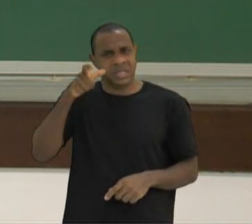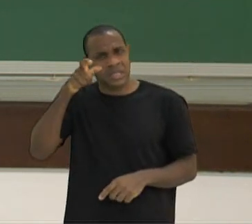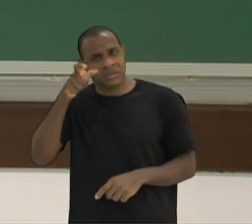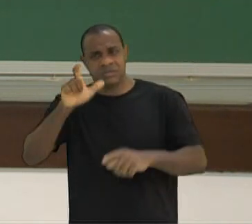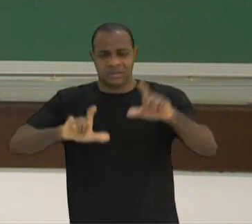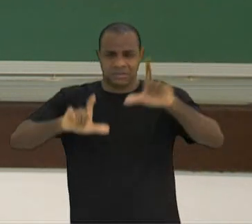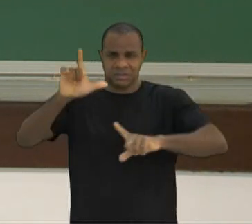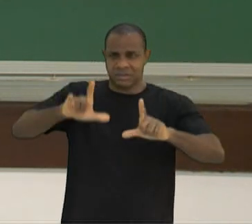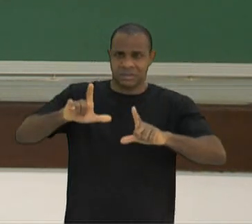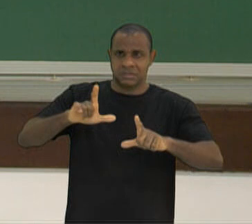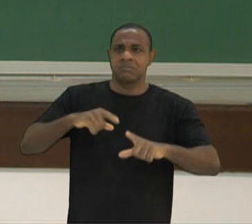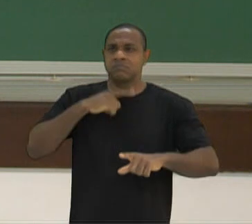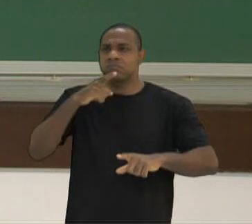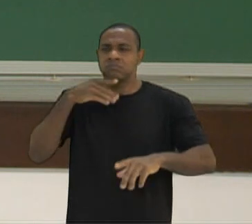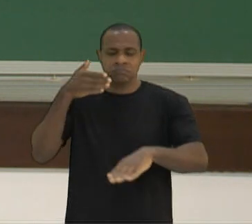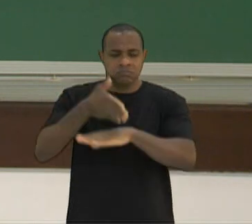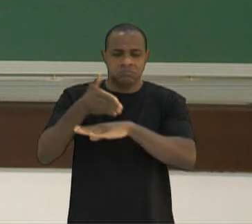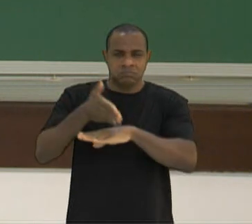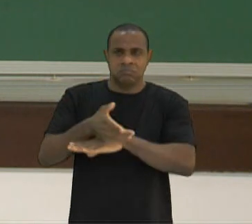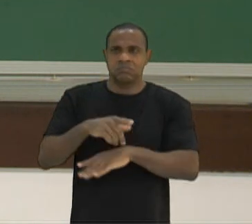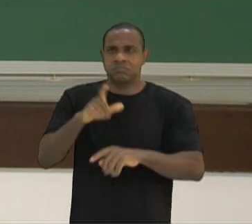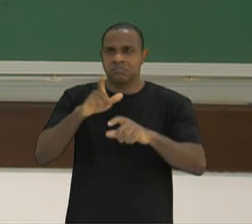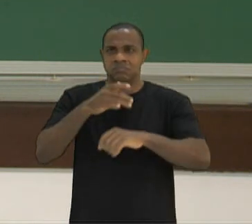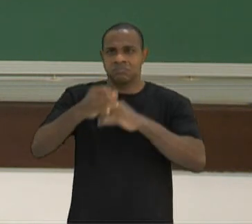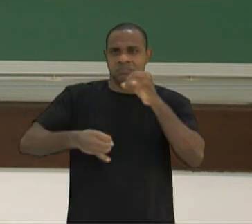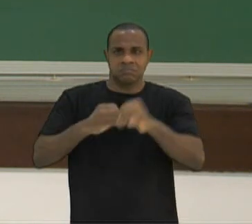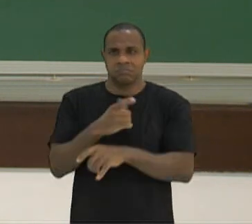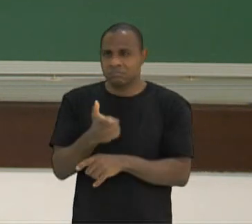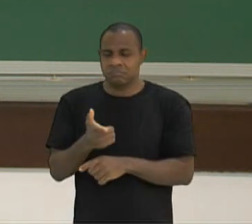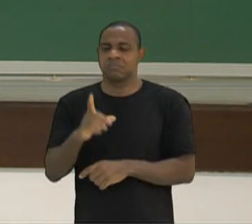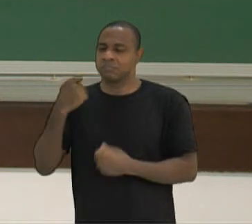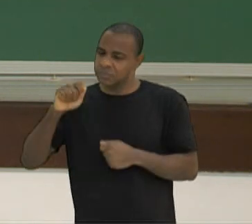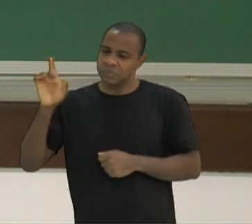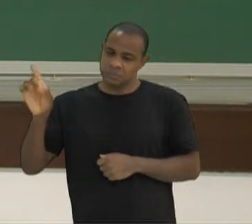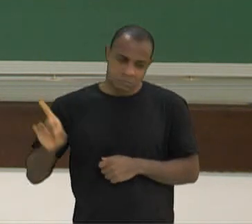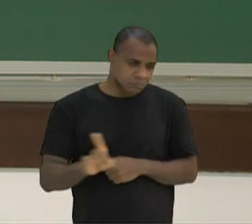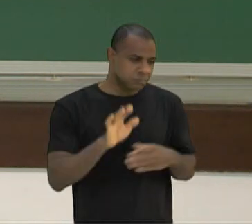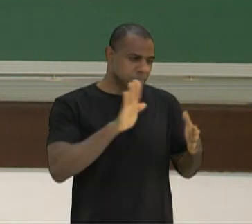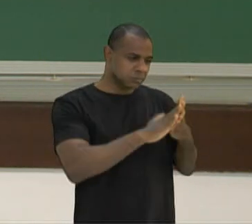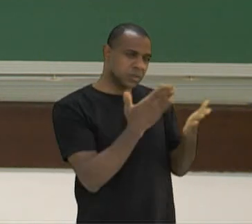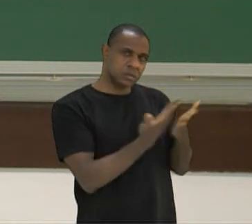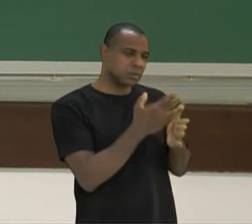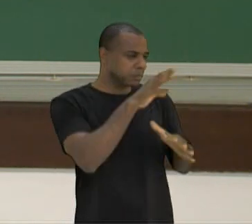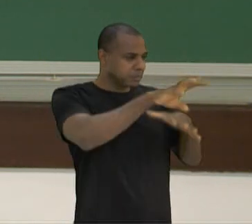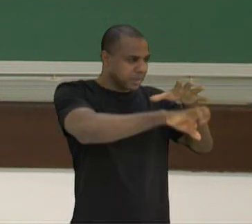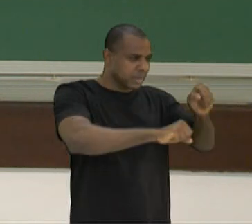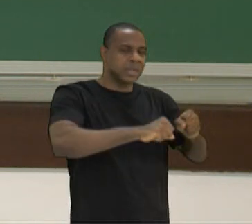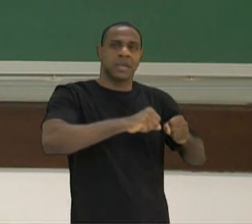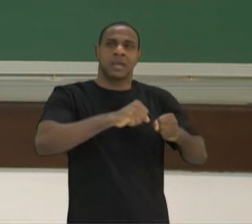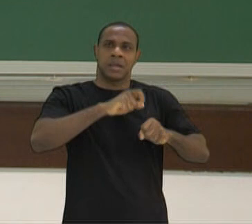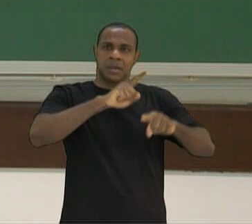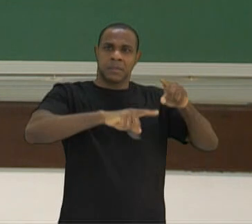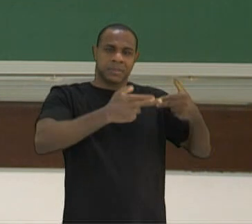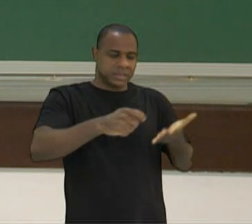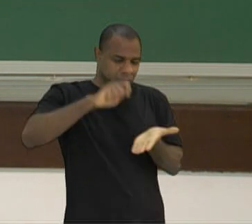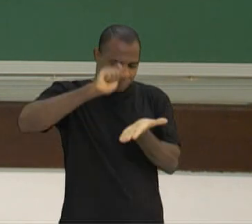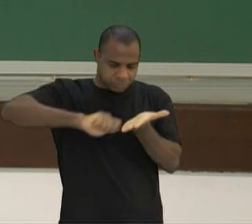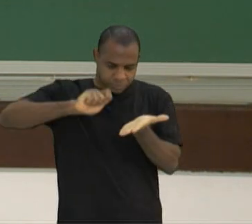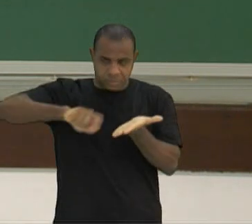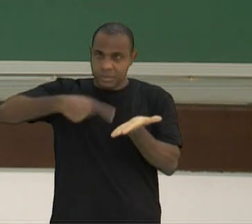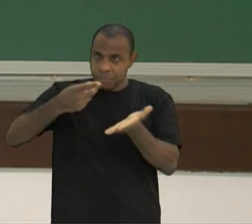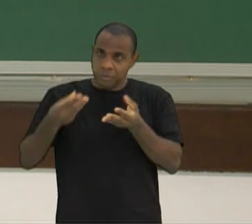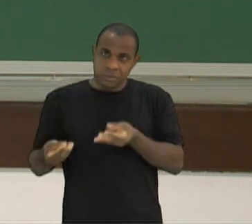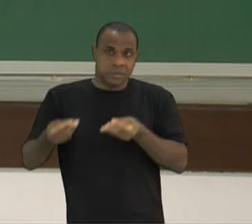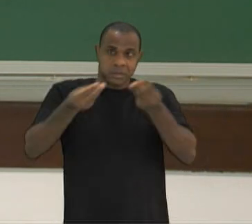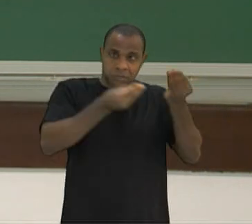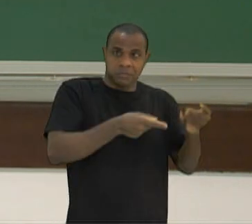dificuldade de acesso ou que estão acompanhando só pela TV, devem entrar em contato com a escola para retirar o material impresso lá e também poder realizar as